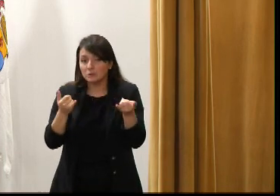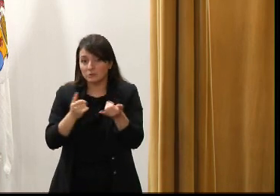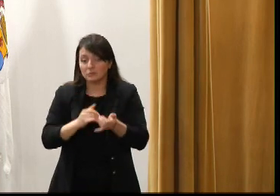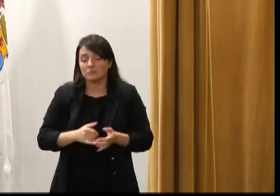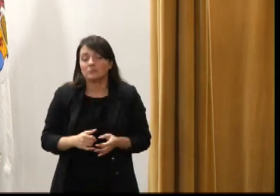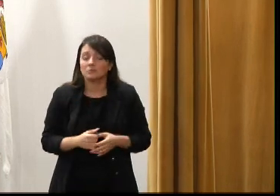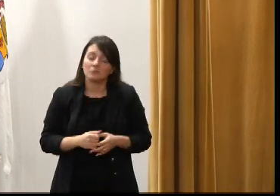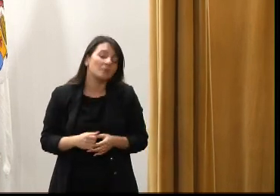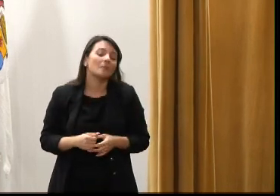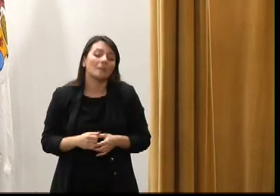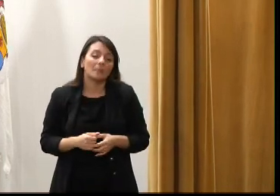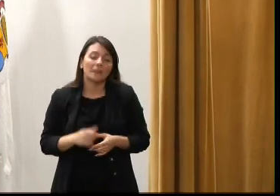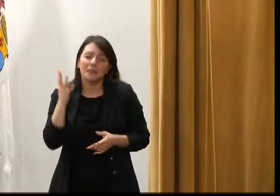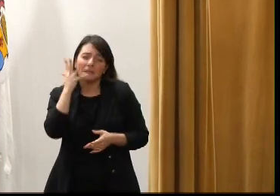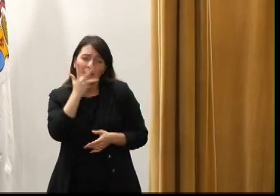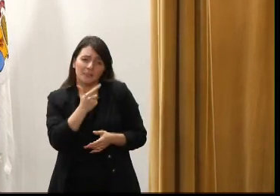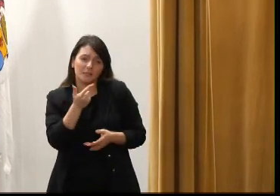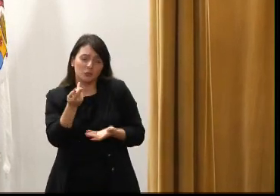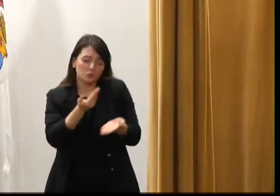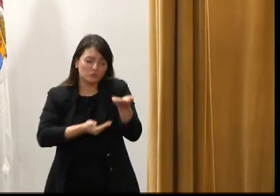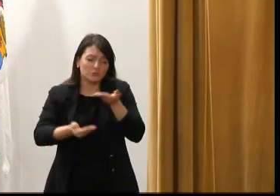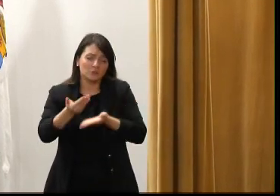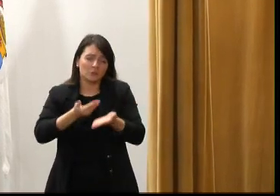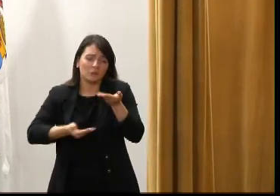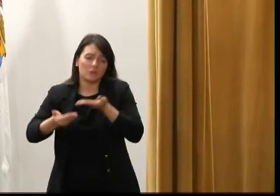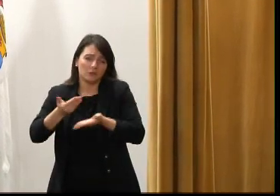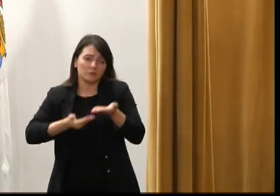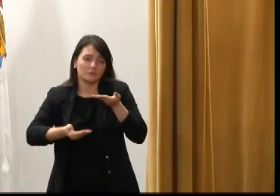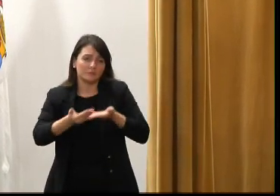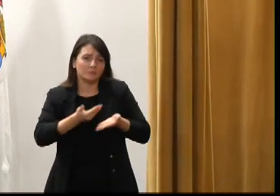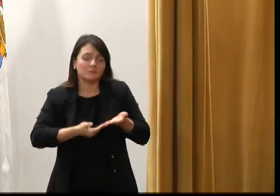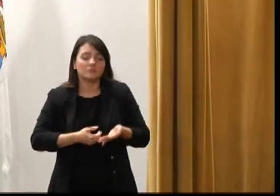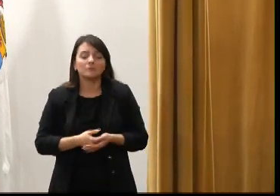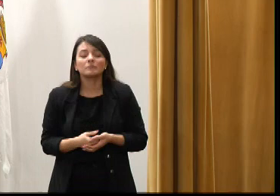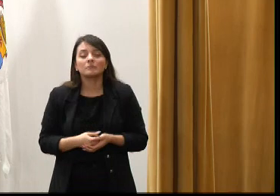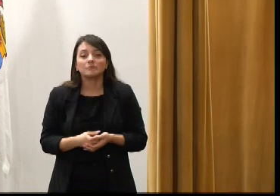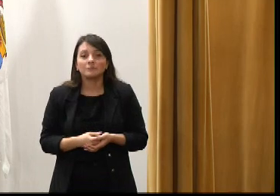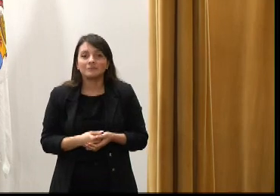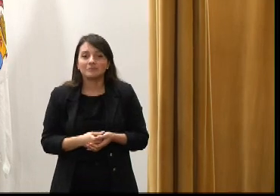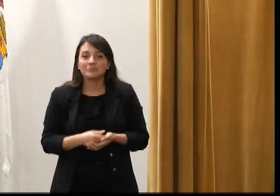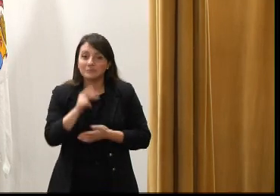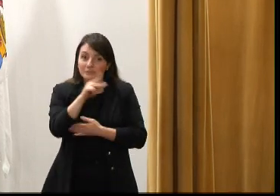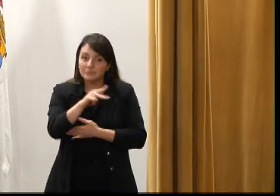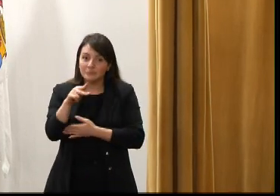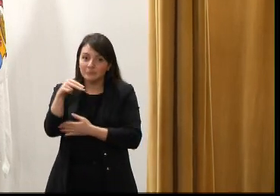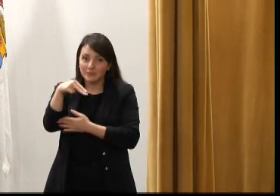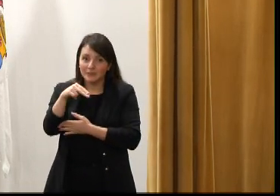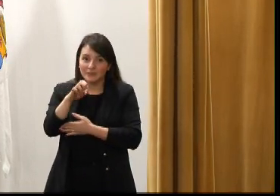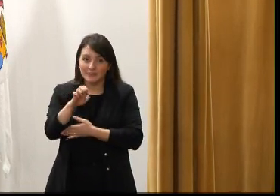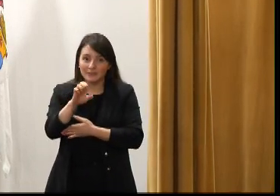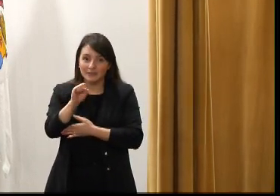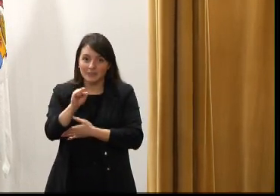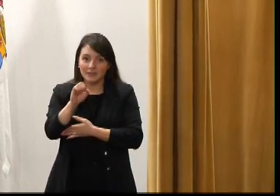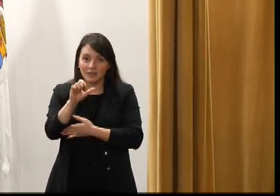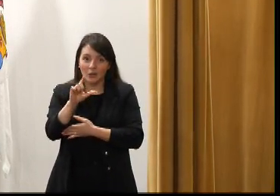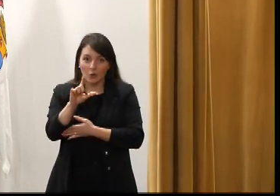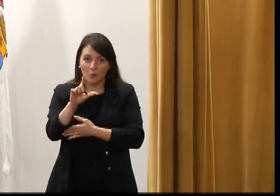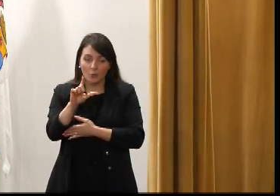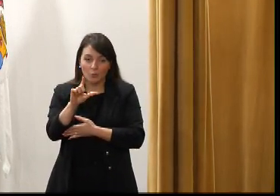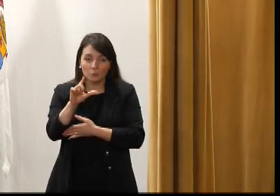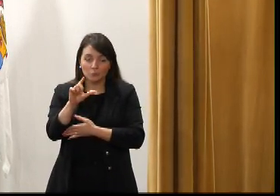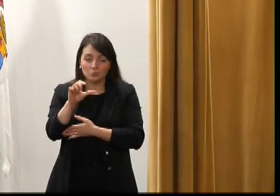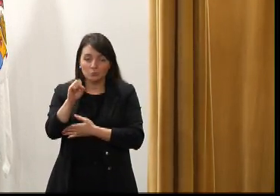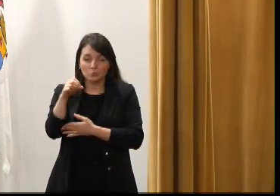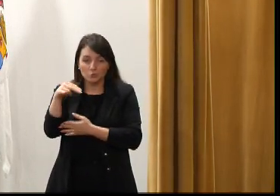cidadania. Isso é muito lindo, são cooperativas que estão fazendo isso. Tá? O professor Nelson falou, então, nós já alcançamos